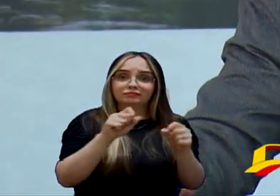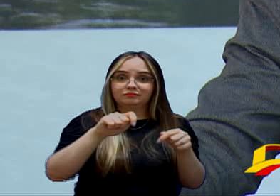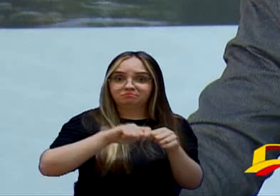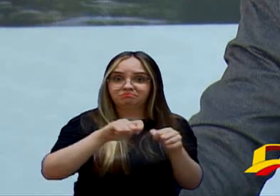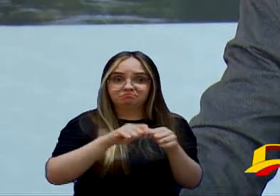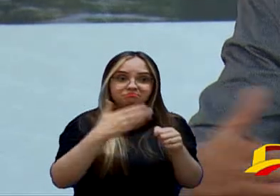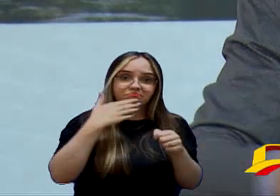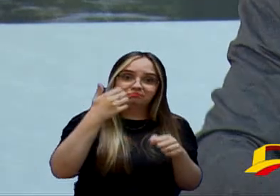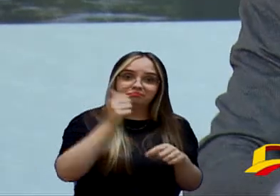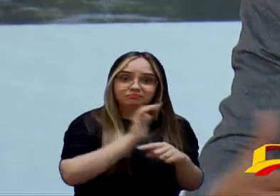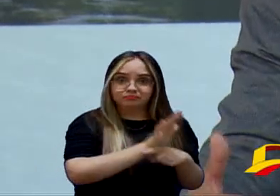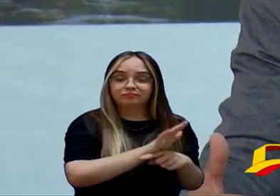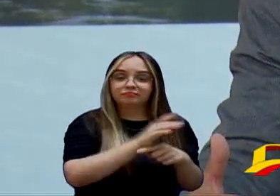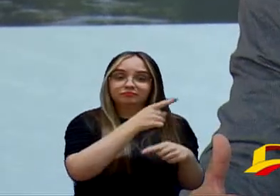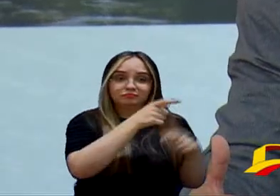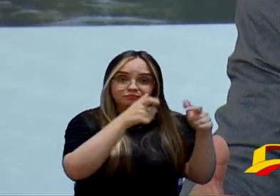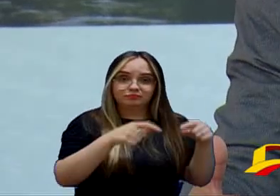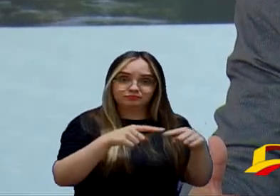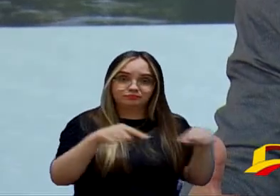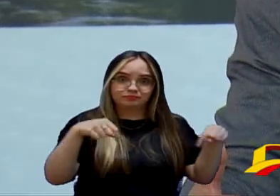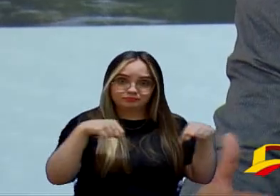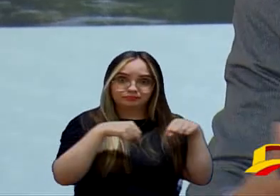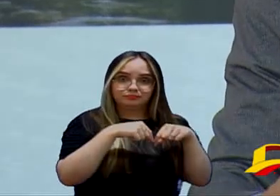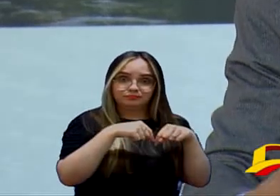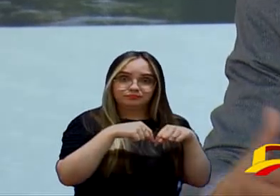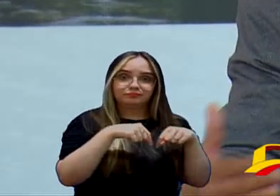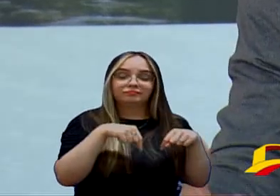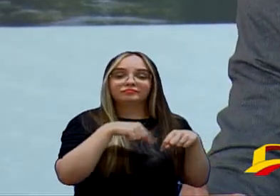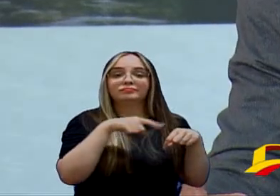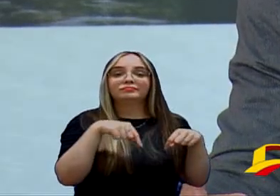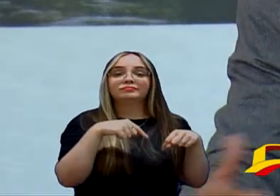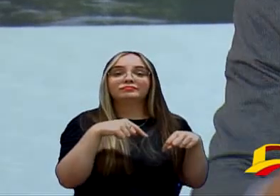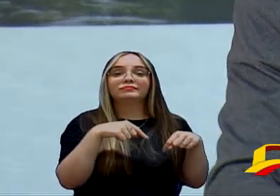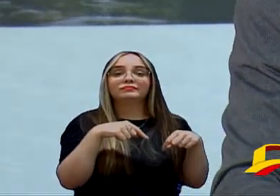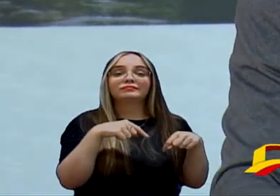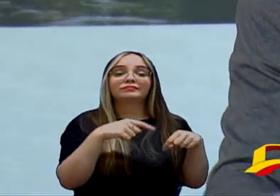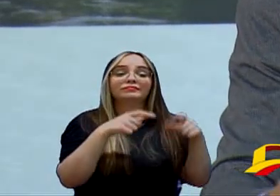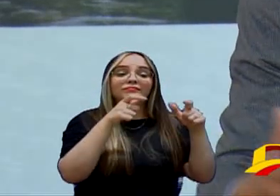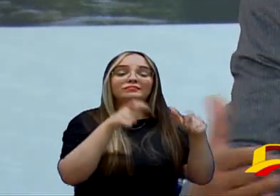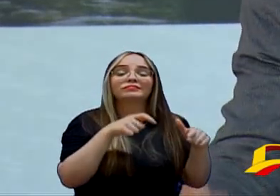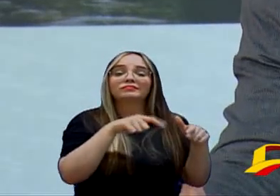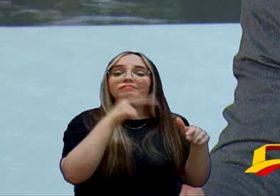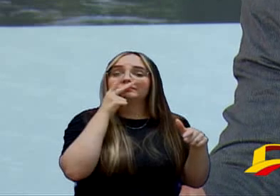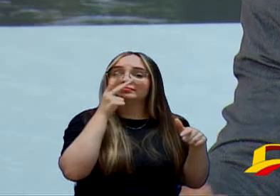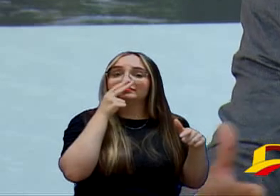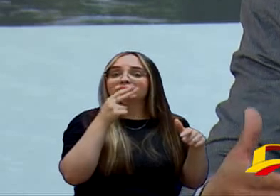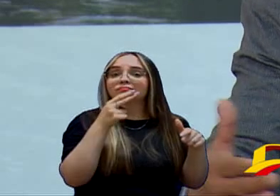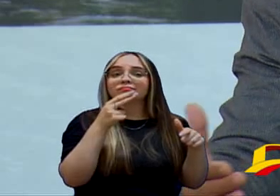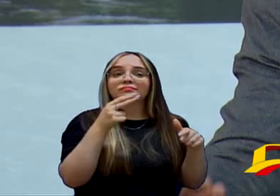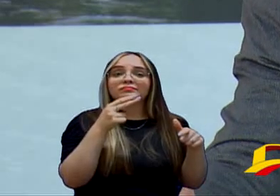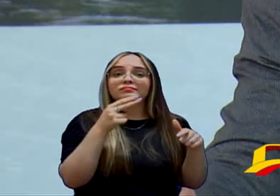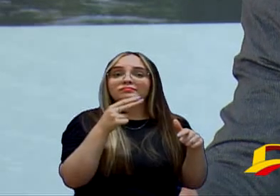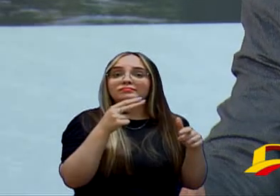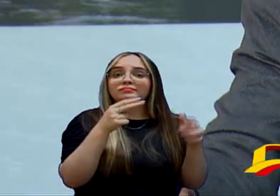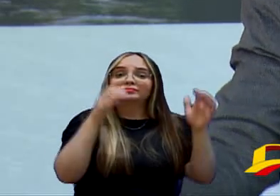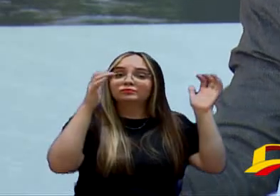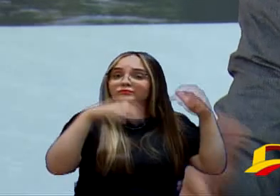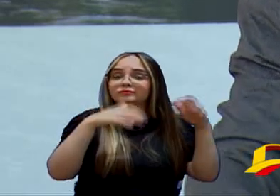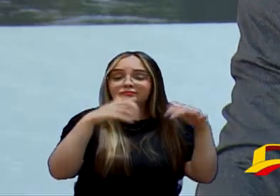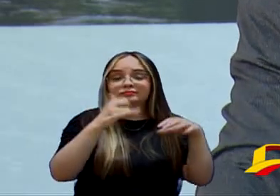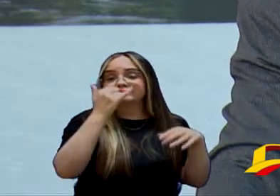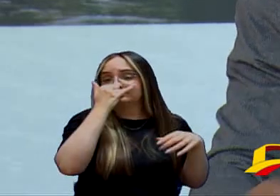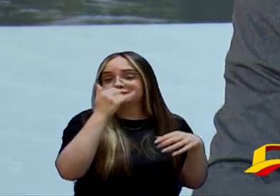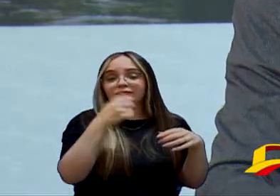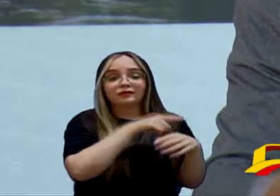ali alguma melhoria nesse terreno ali que é da Comunidade Nossa Senhora dos Desterro acaba Trazendo com a chuvas